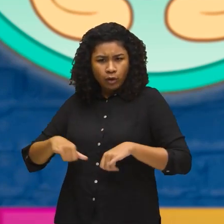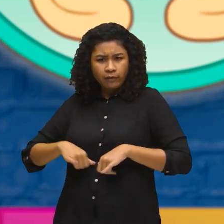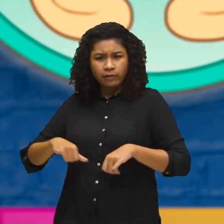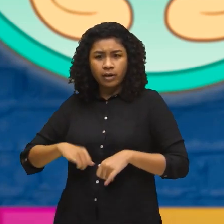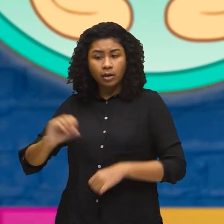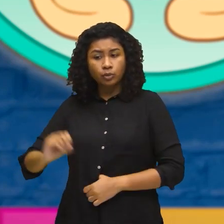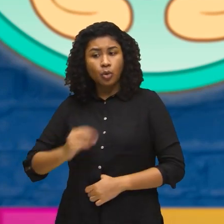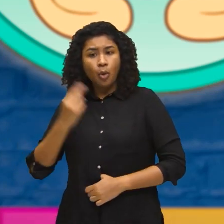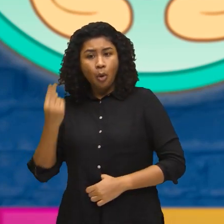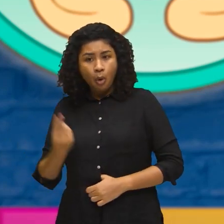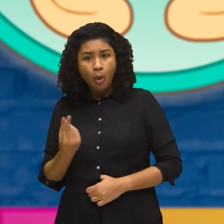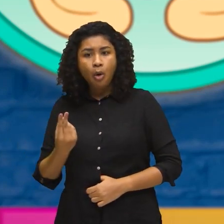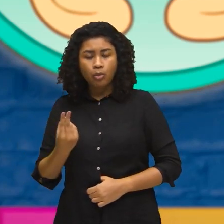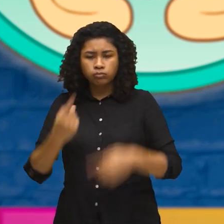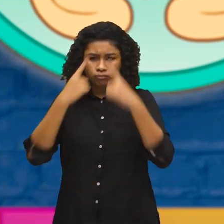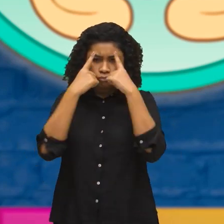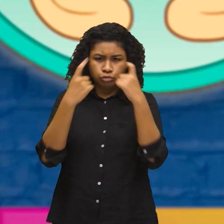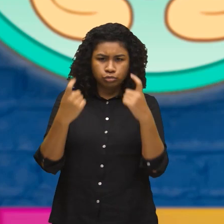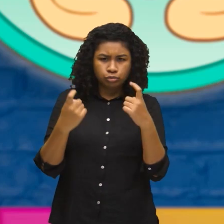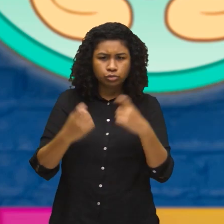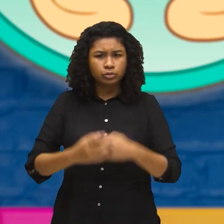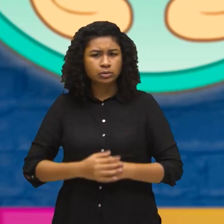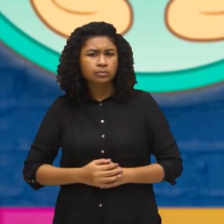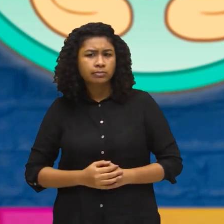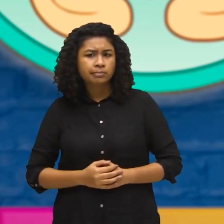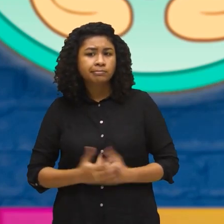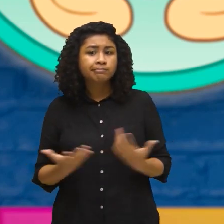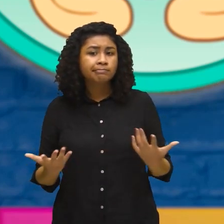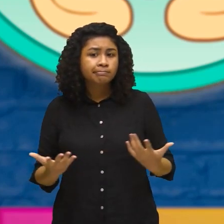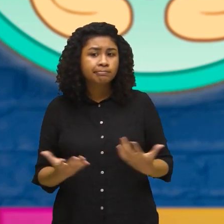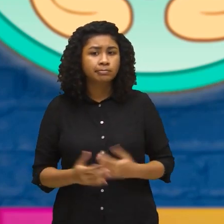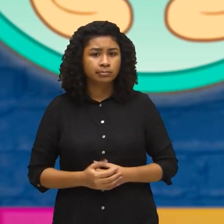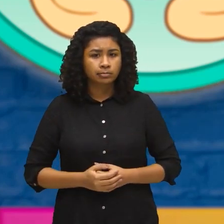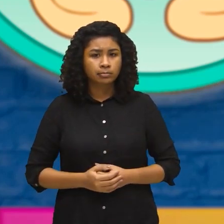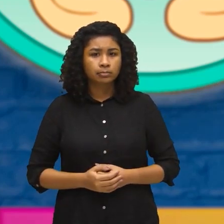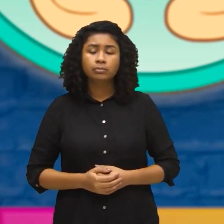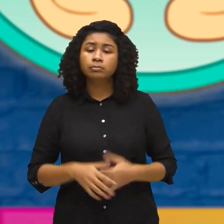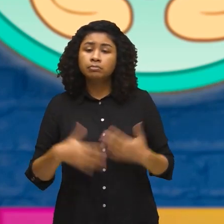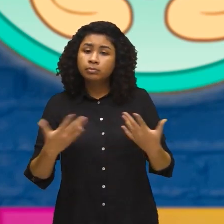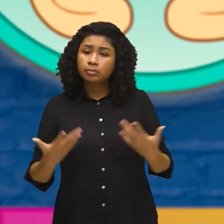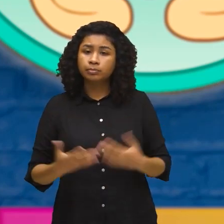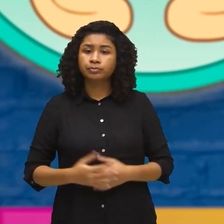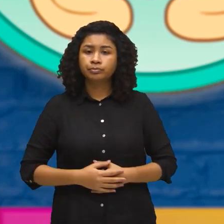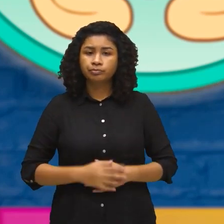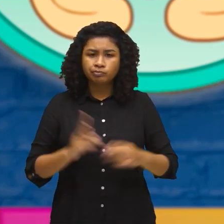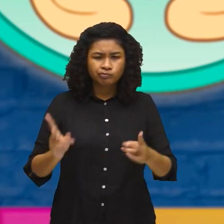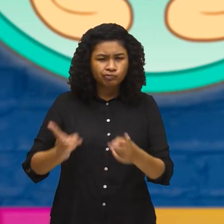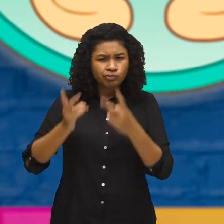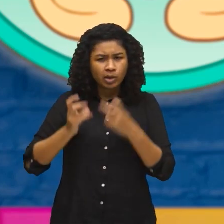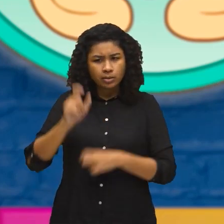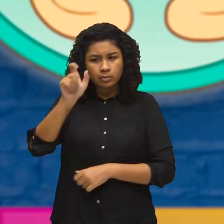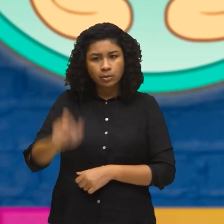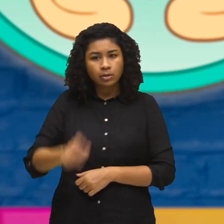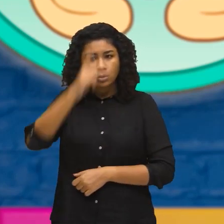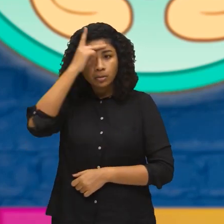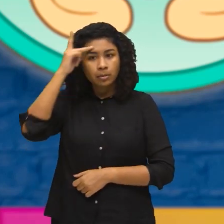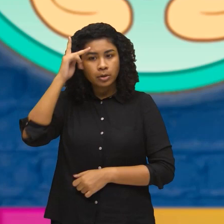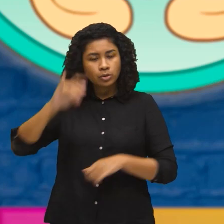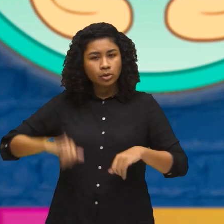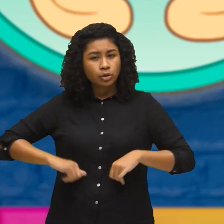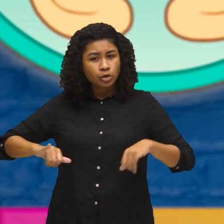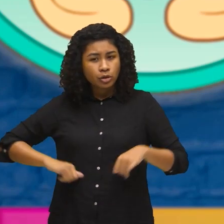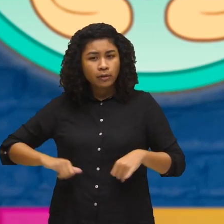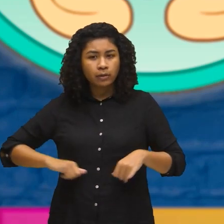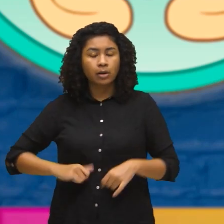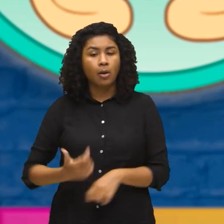de consequências como agressor ou vítima? Vamos falar do sinal da vítima, tá? Vamos manter uma linha de pensamento aí